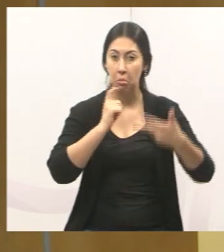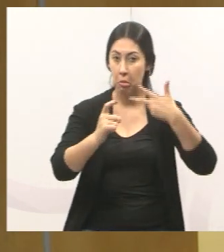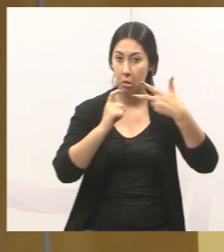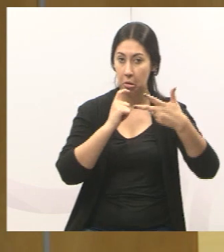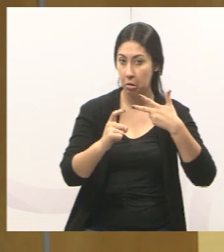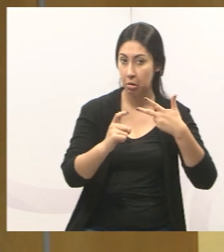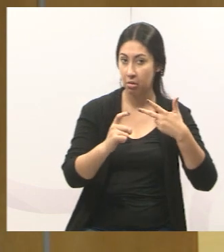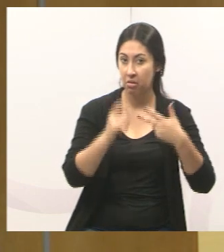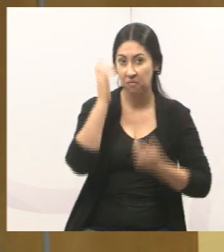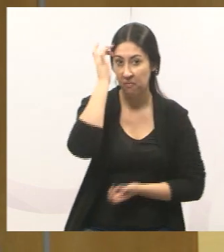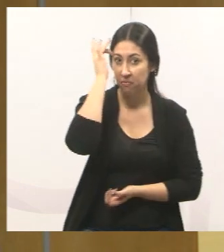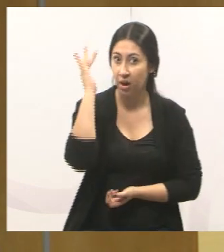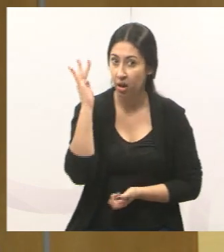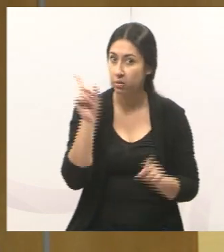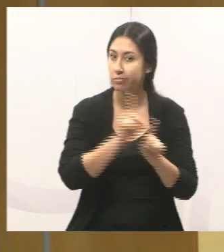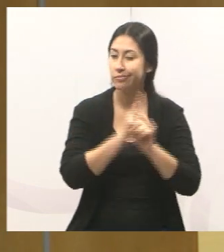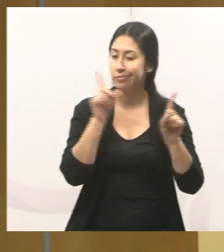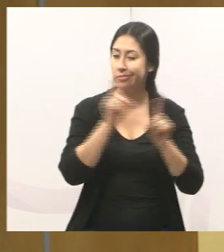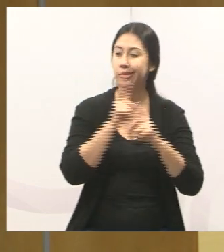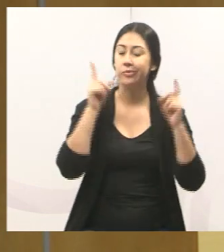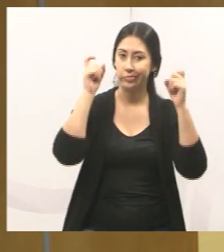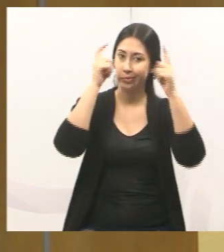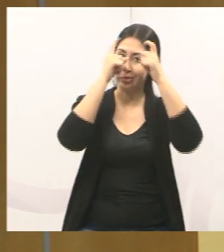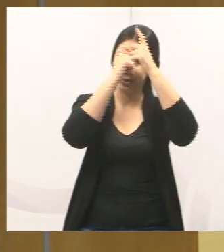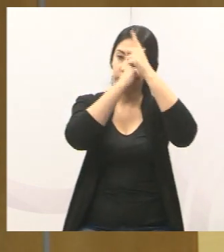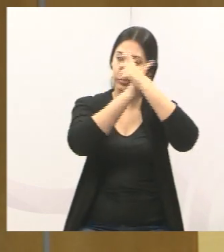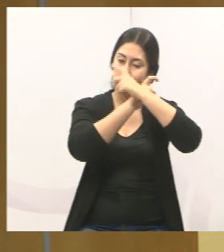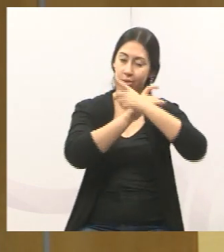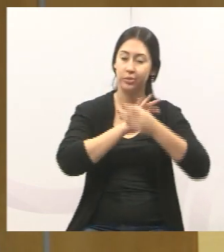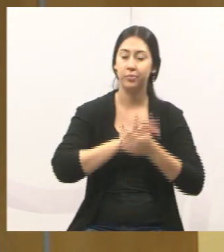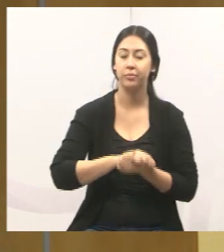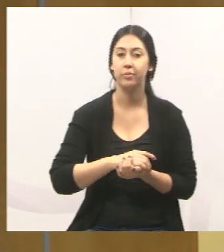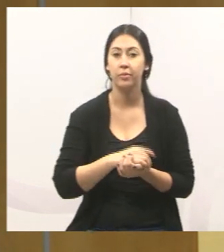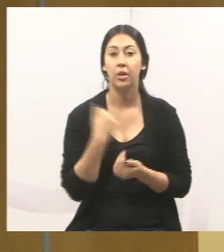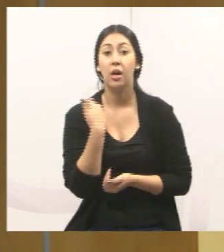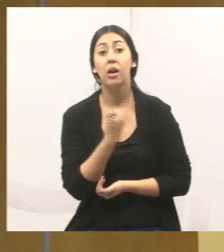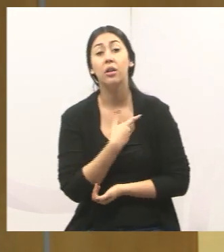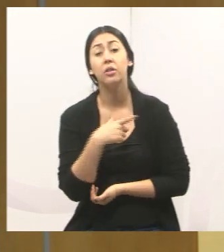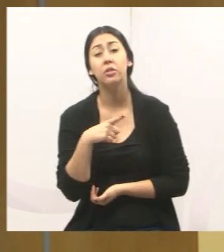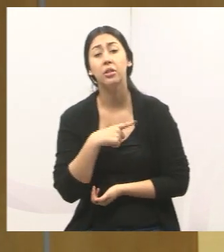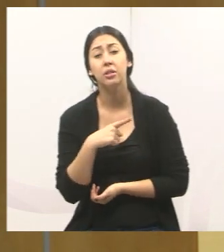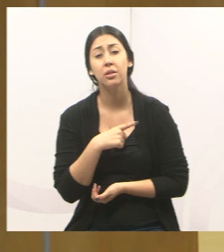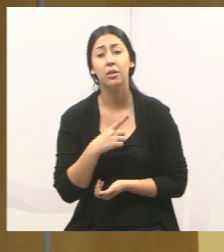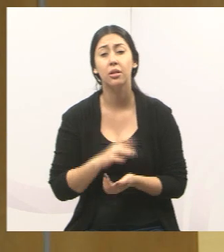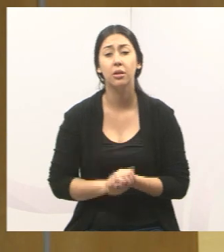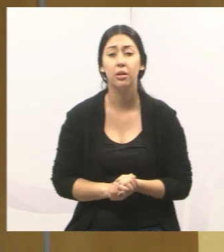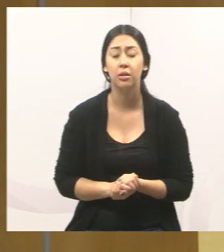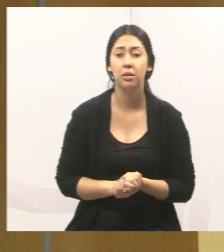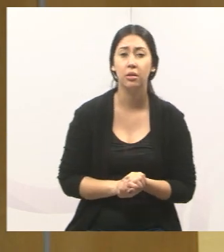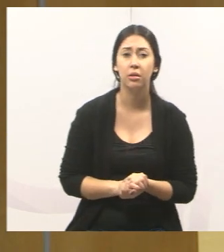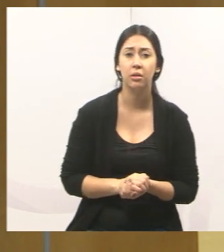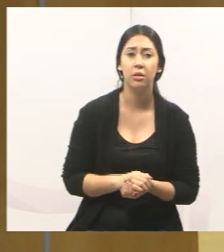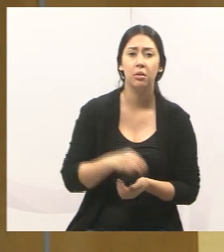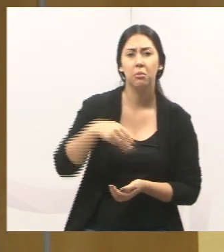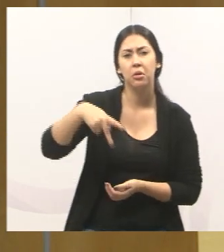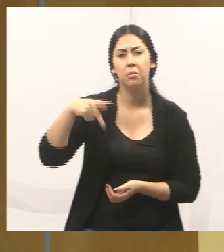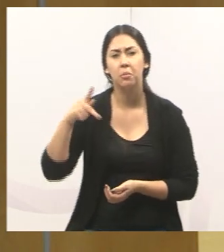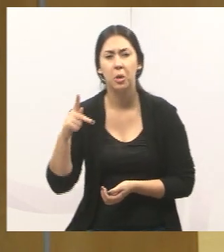fácil, viu? É difícil, infelizmente. Hoje a gente tem aí, vereadora Sônia, Temos aí Ministério Público, temos aí